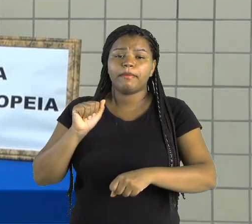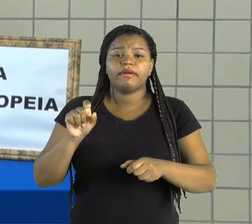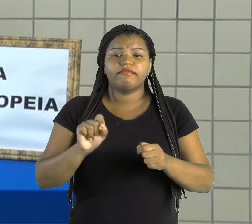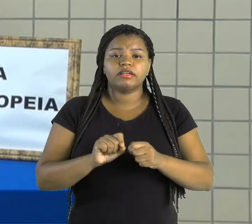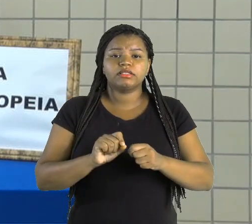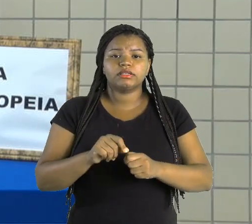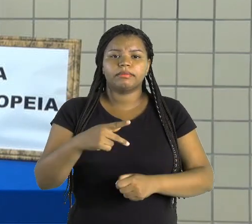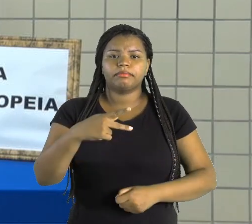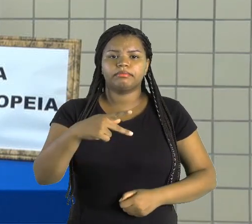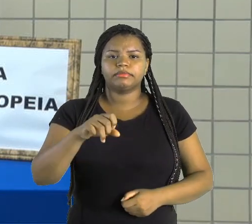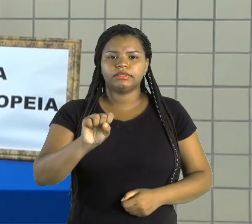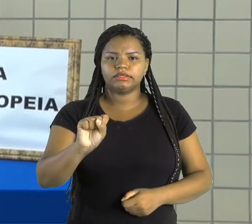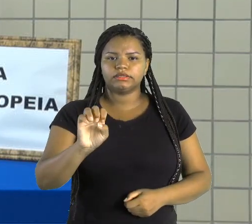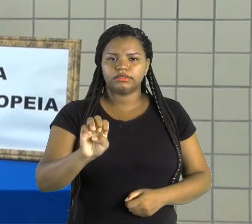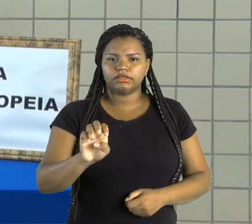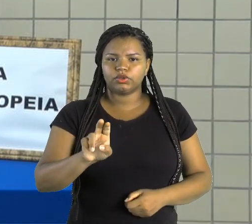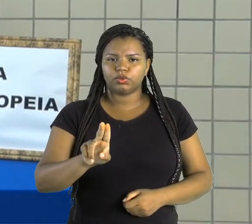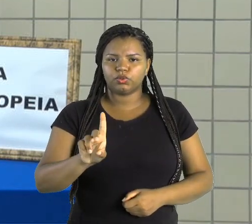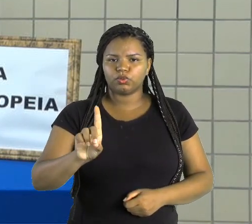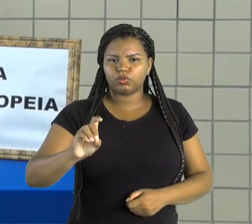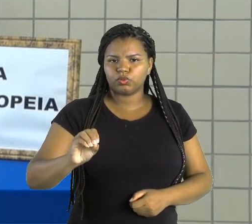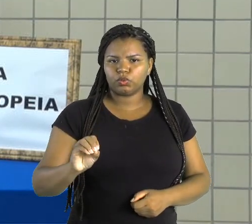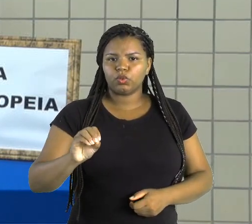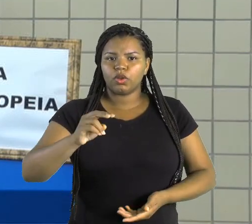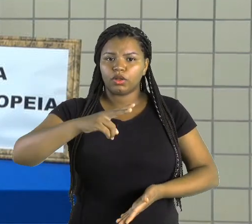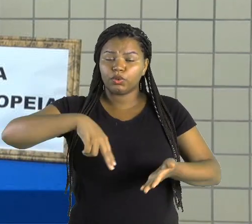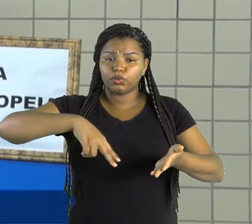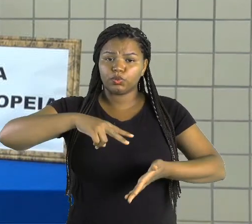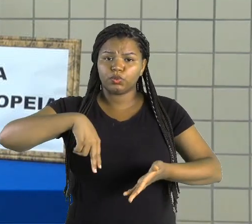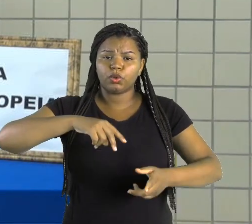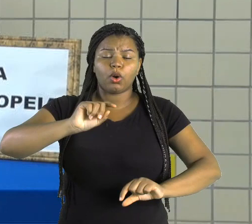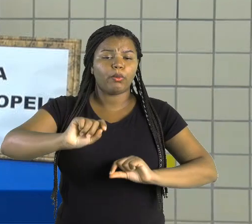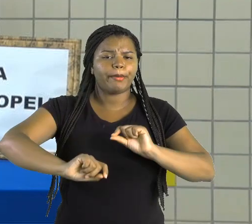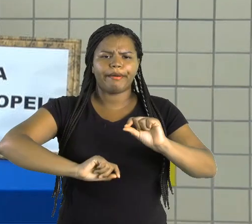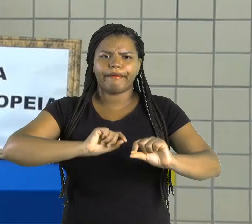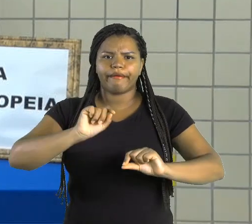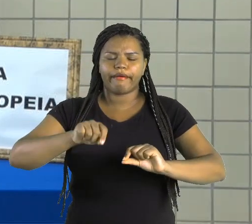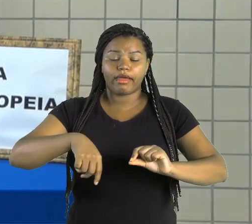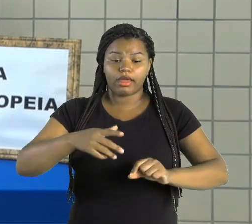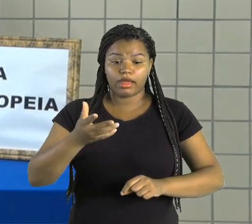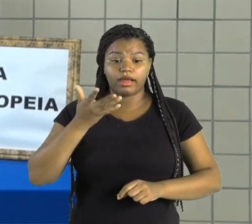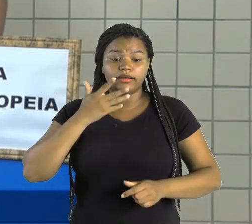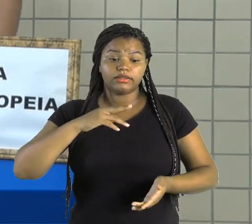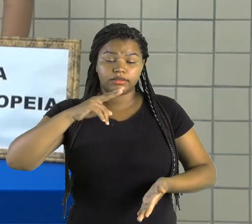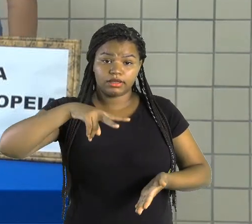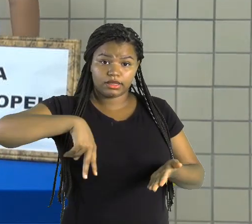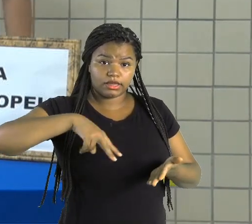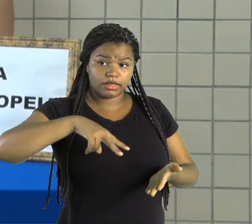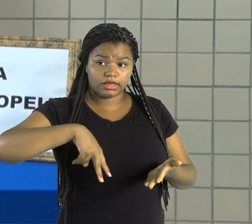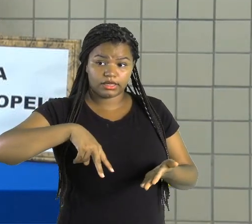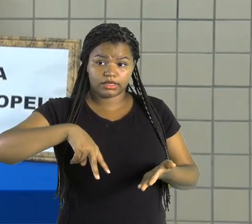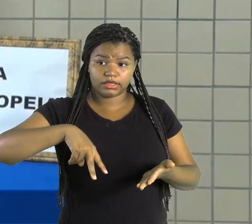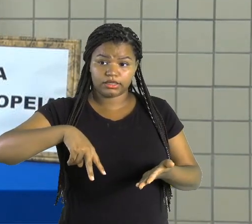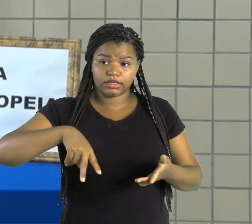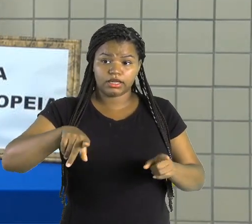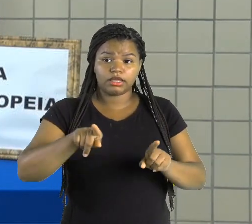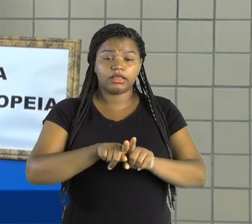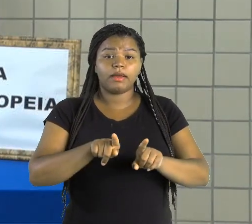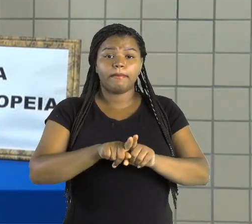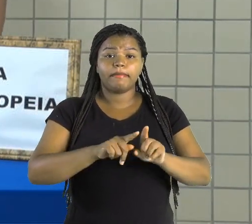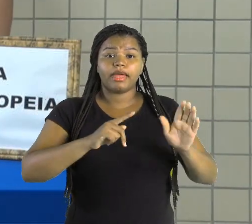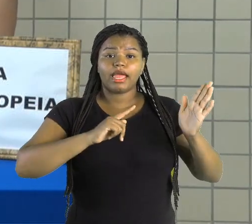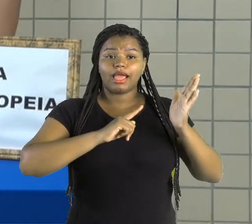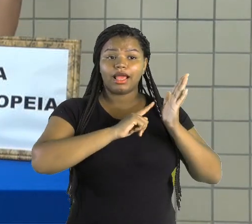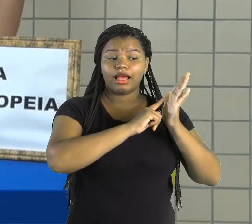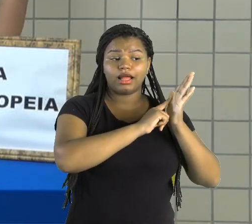O que é a pseudoleitura? A pseudoleitura é quando a criança lê e passa o dedinho